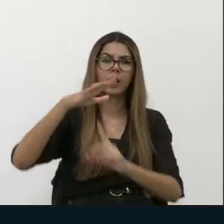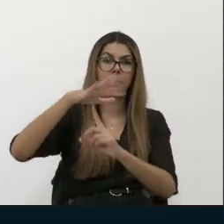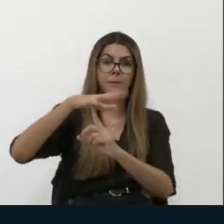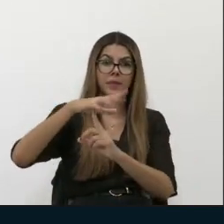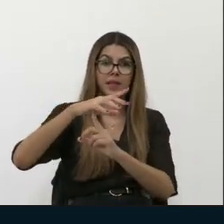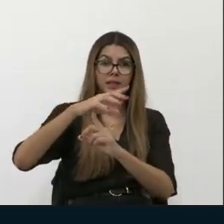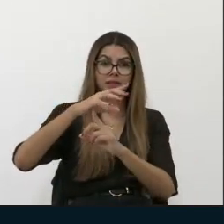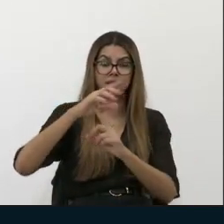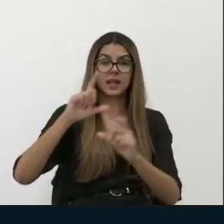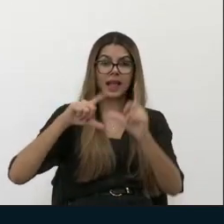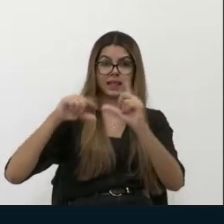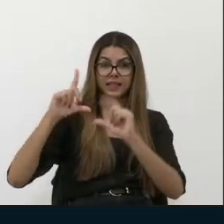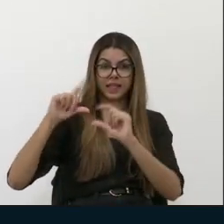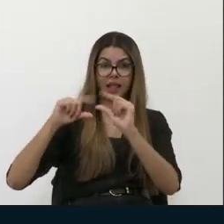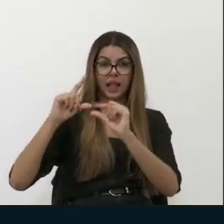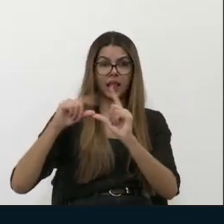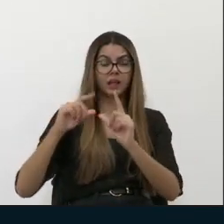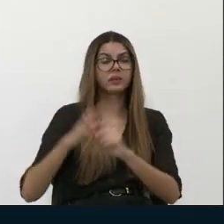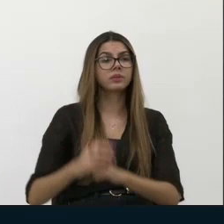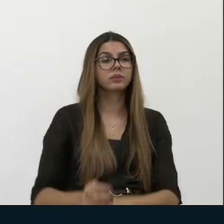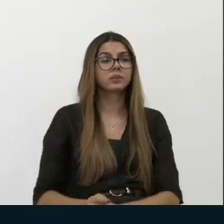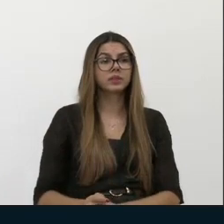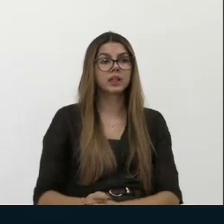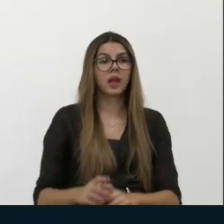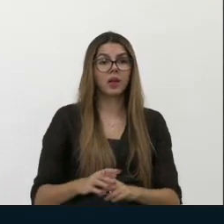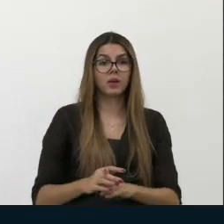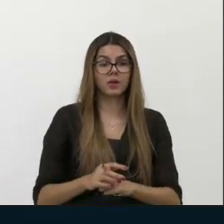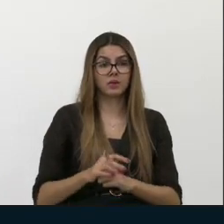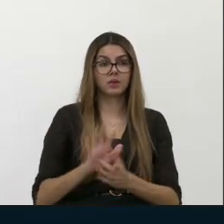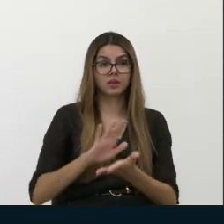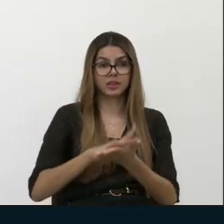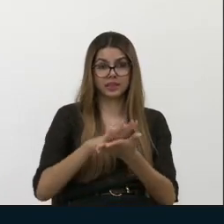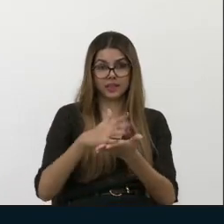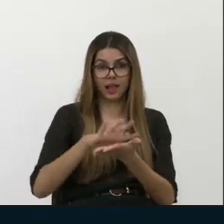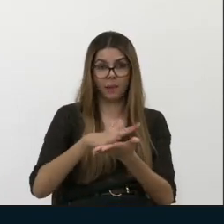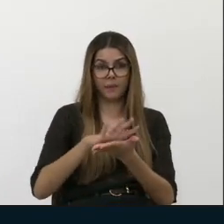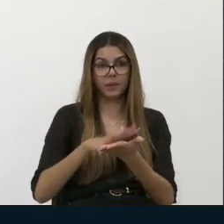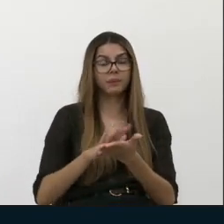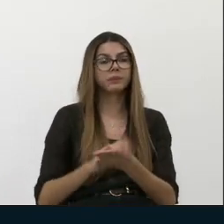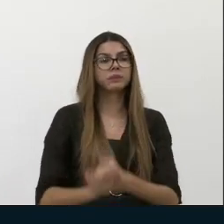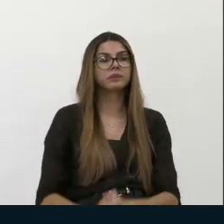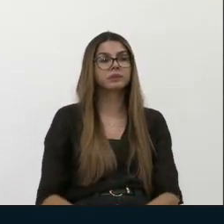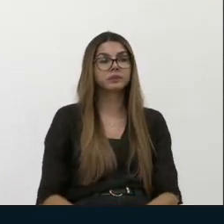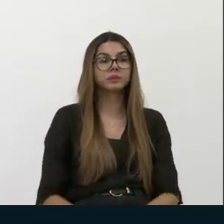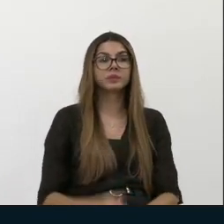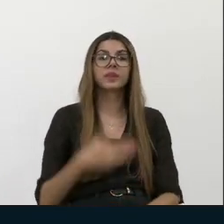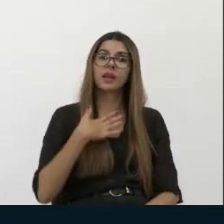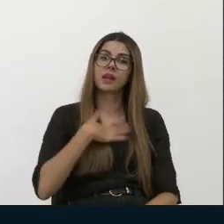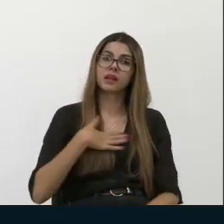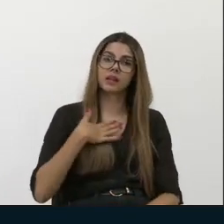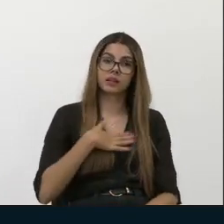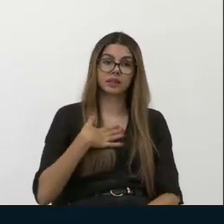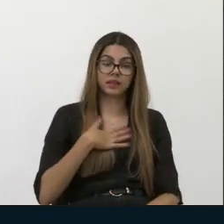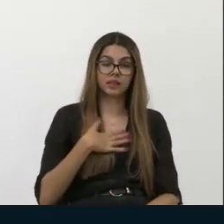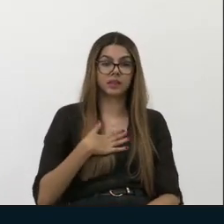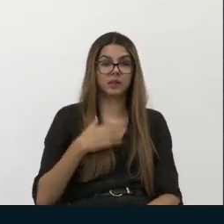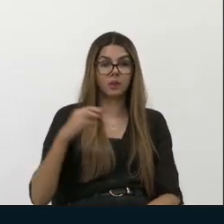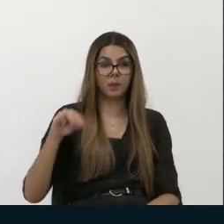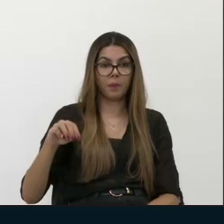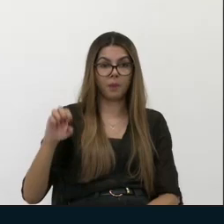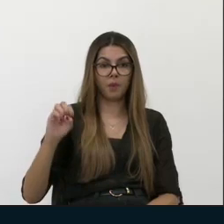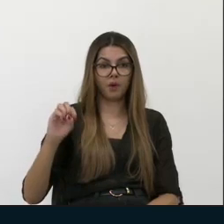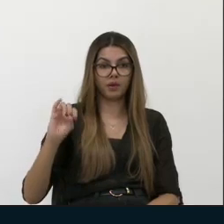samba na praça. O samba pede passagem, como dizia nosso querido Moisés da